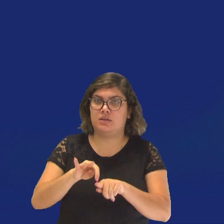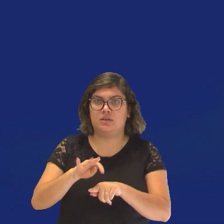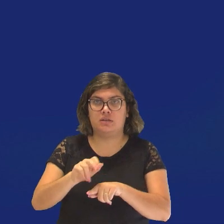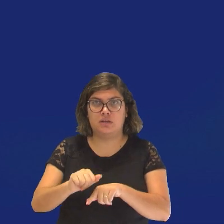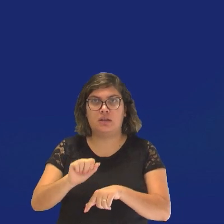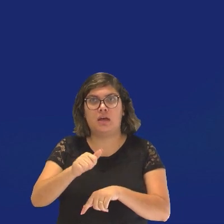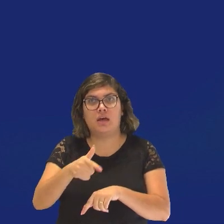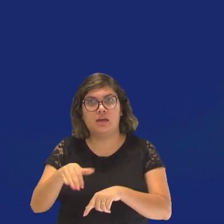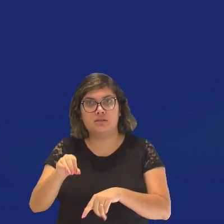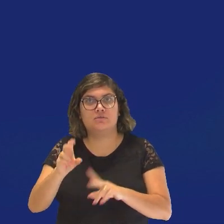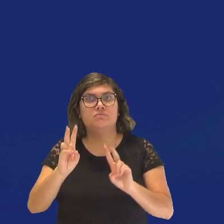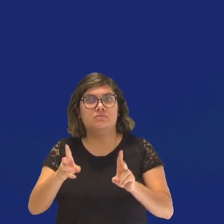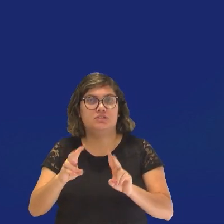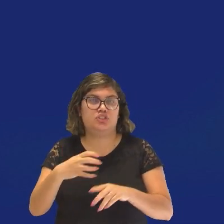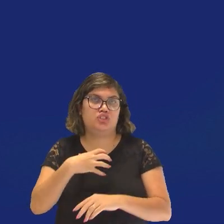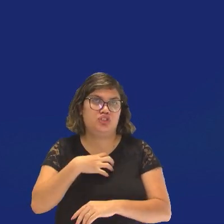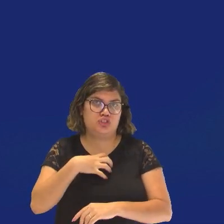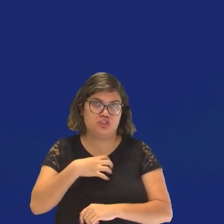nesse sentido.